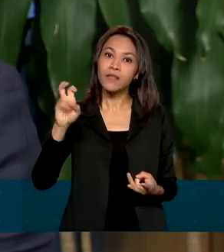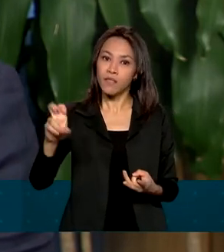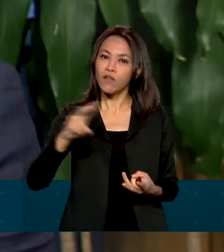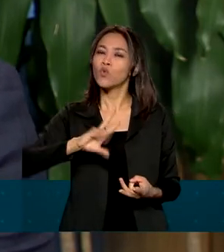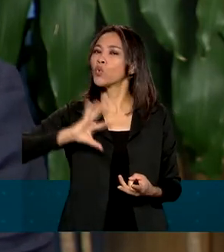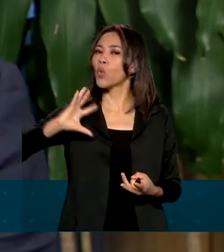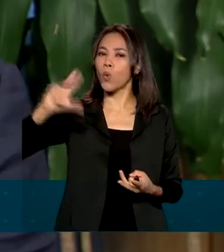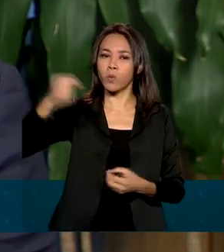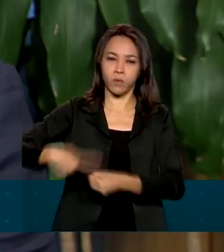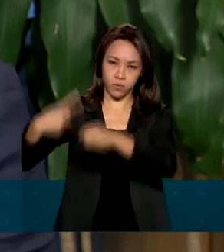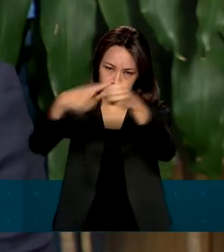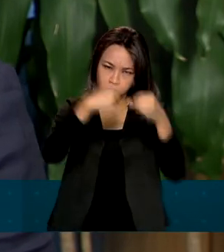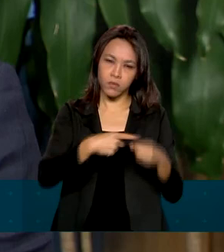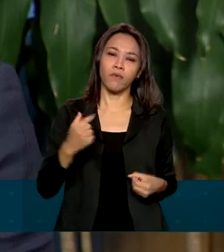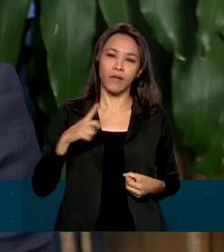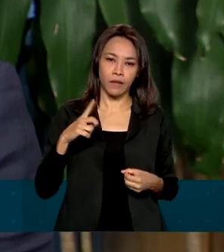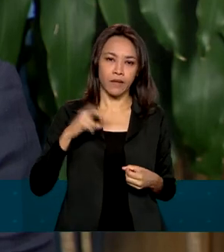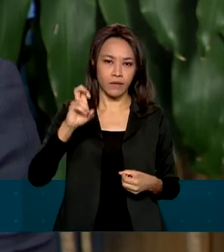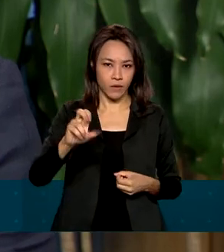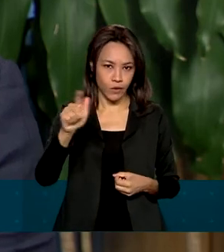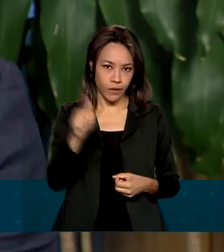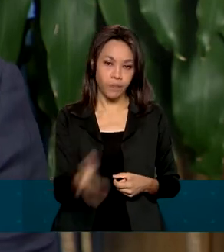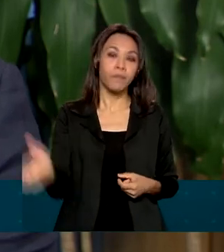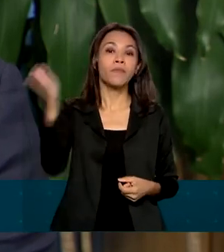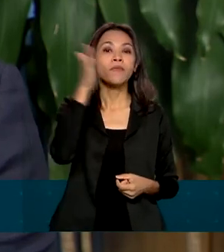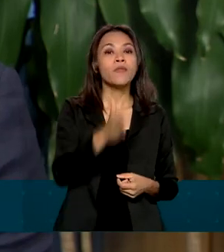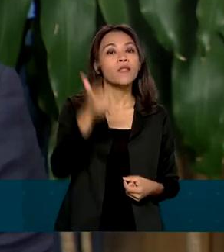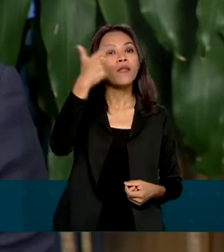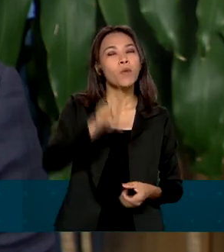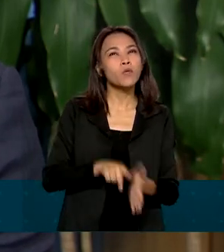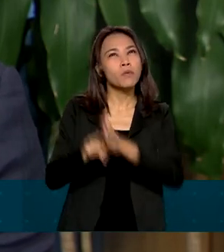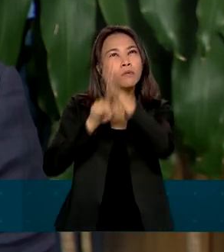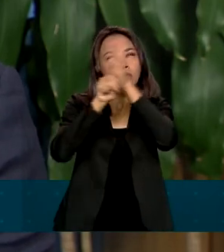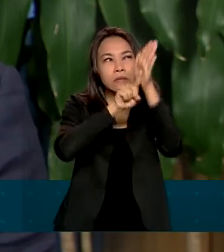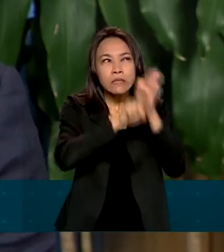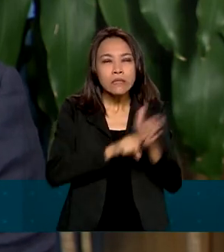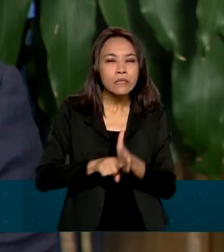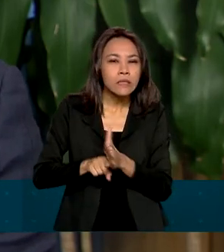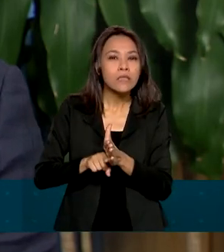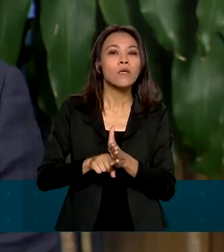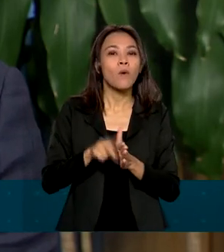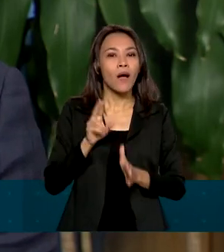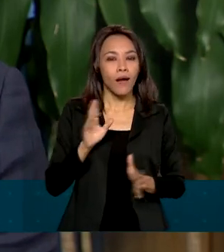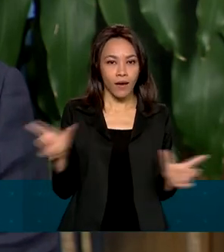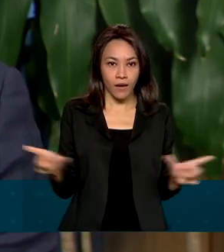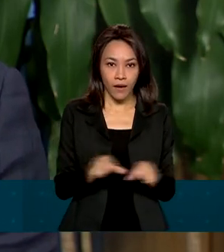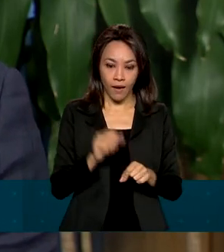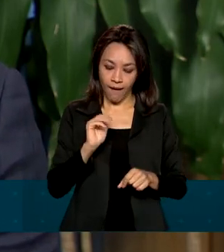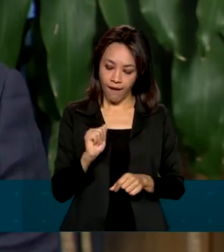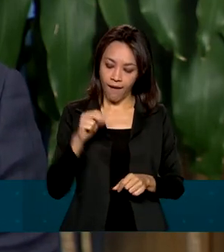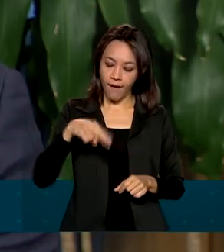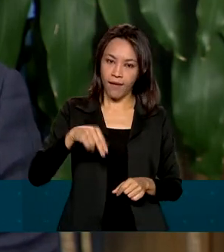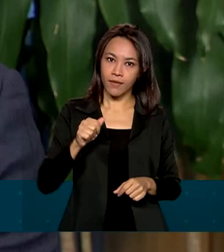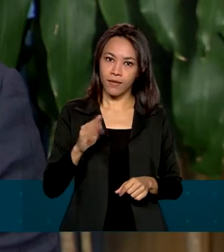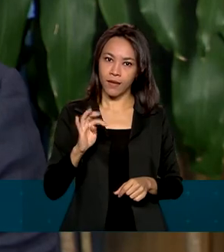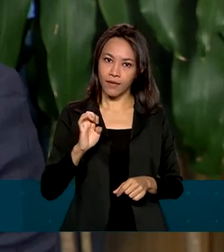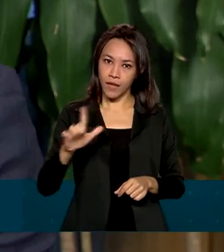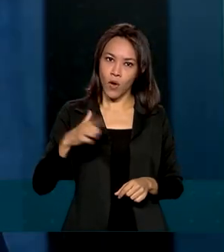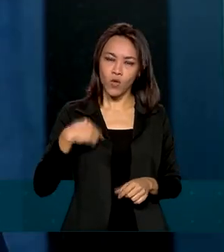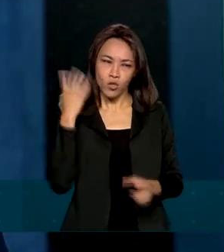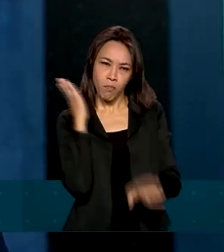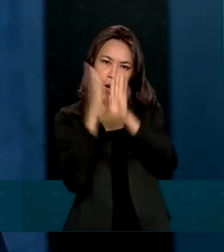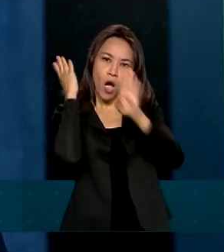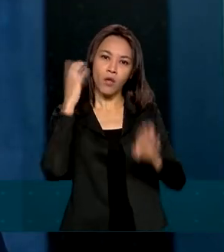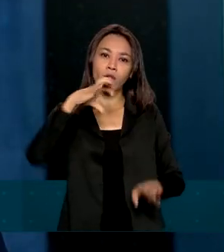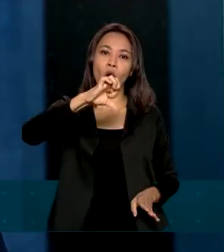receberam 5g e depois nós fizemos um estudo profundo com ANATEL e descobrimos que nós temos